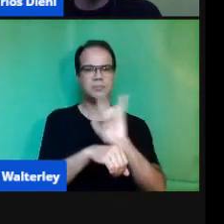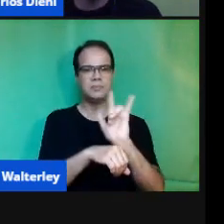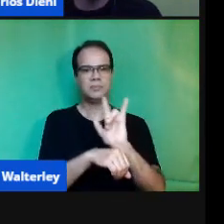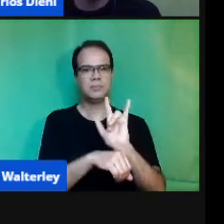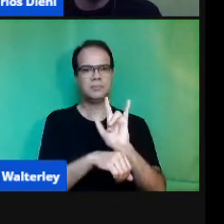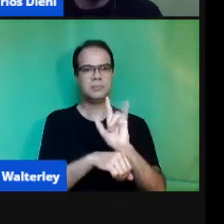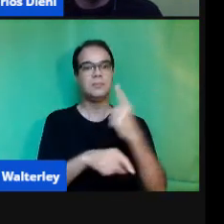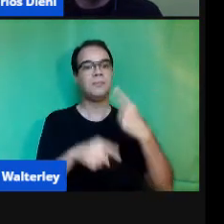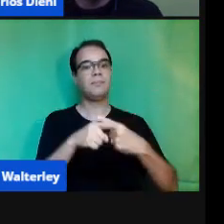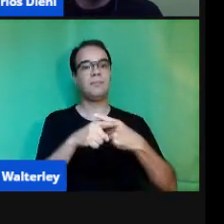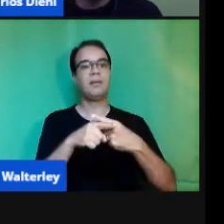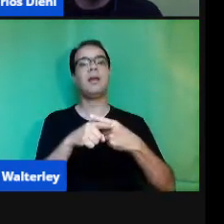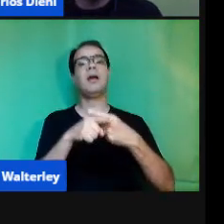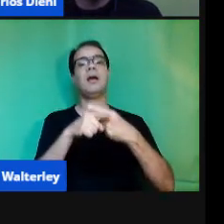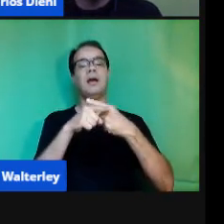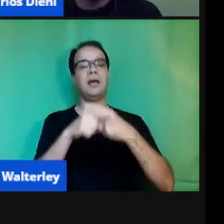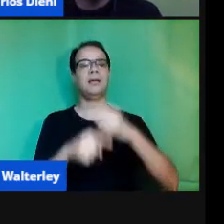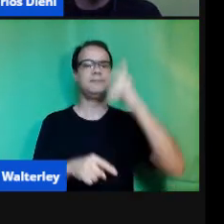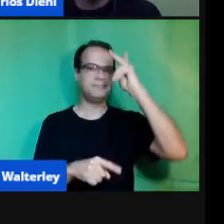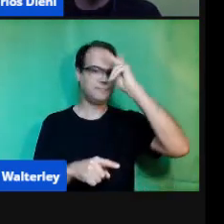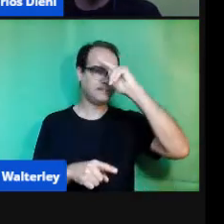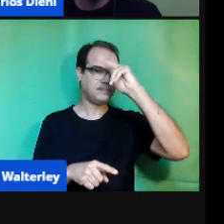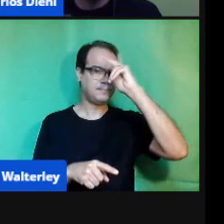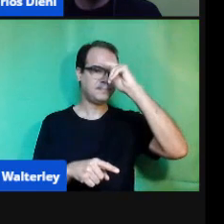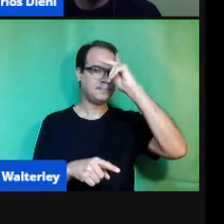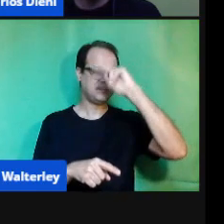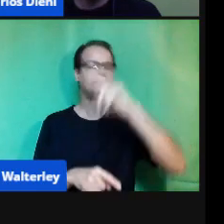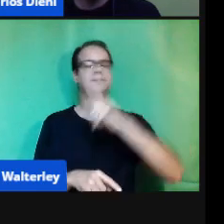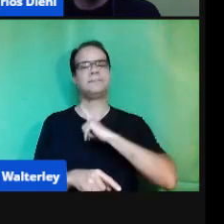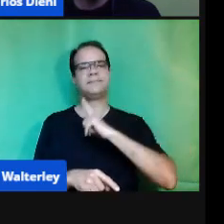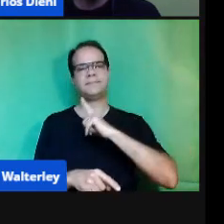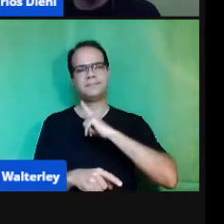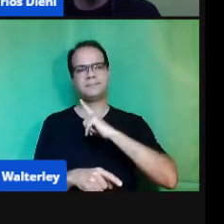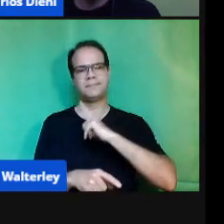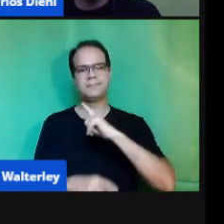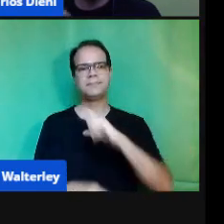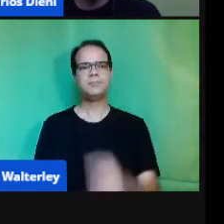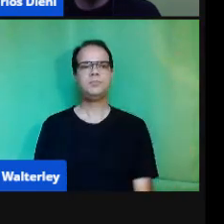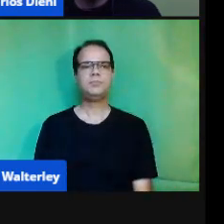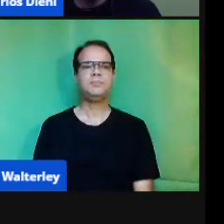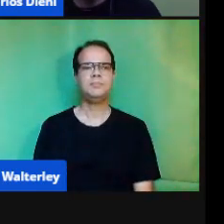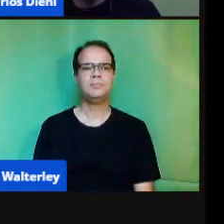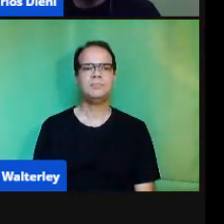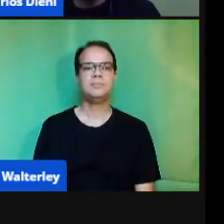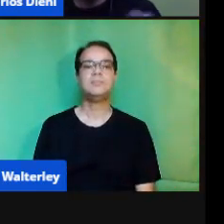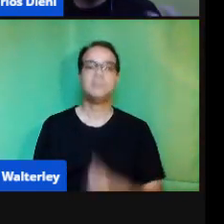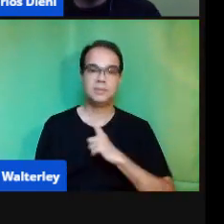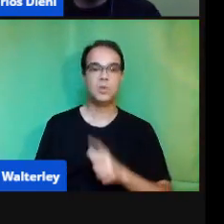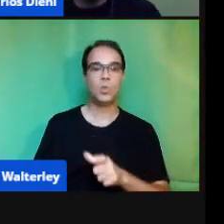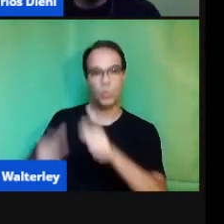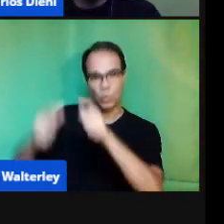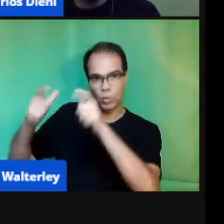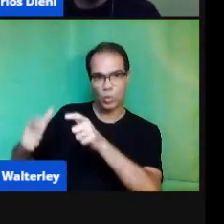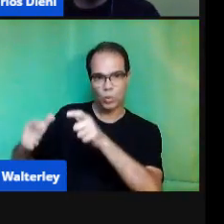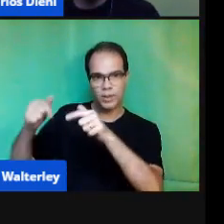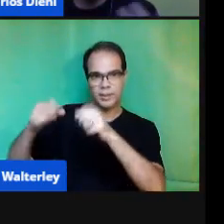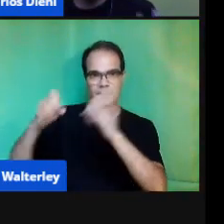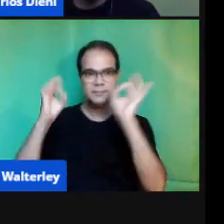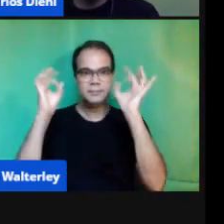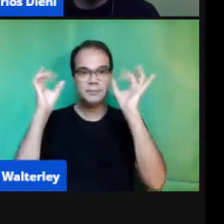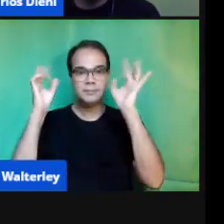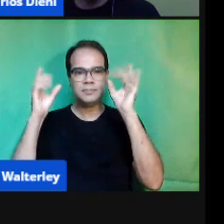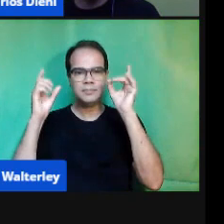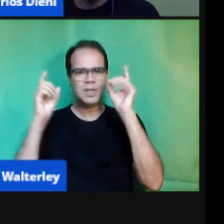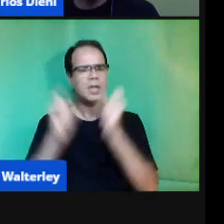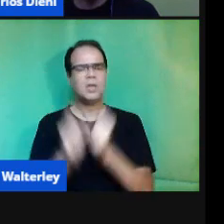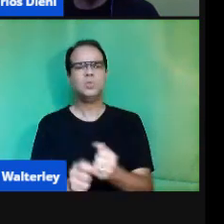um lugar dentro da história. Ela está vivenciando aquilo lá, ela está num lugar especial, que ela acompanha o Lula,